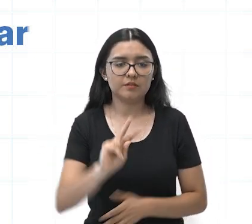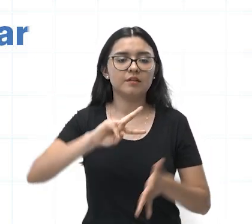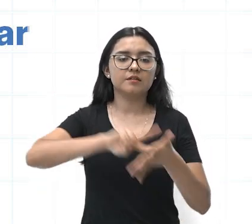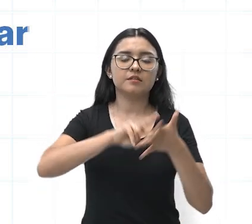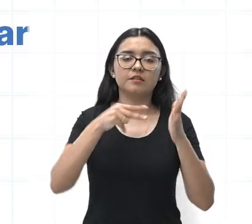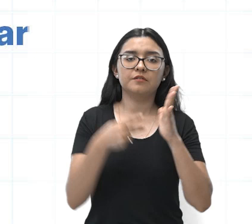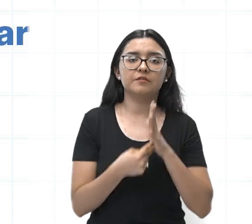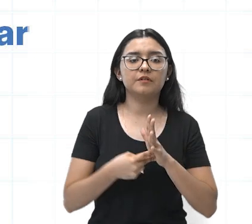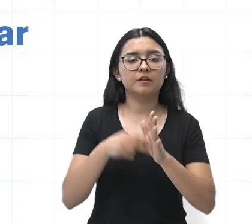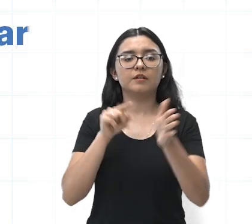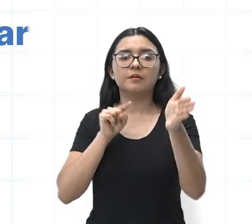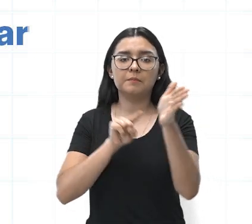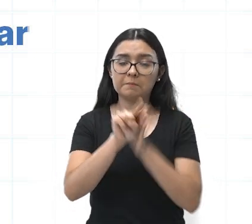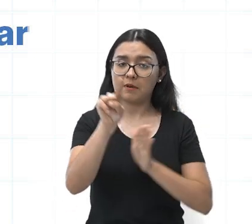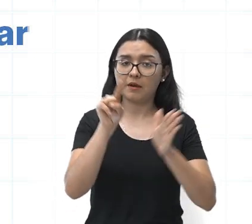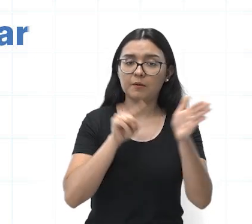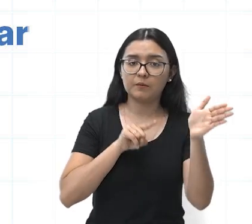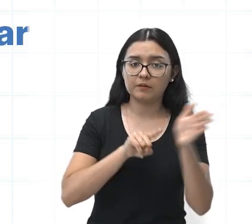to ask,